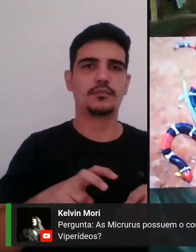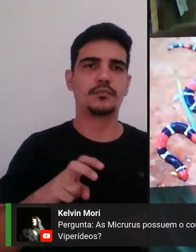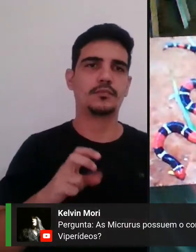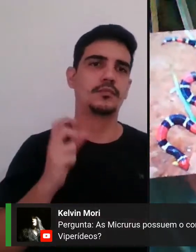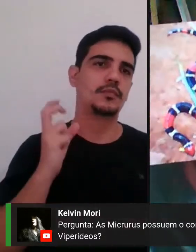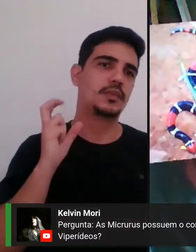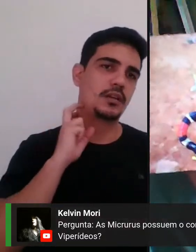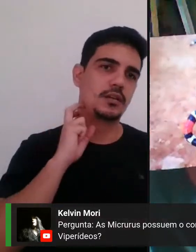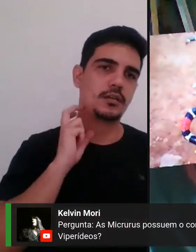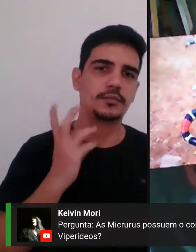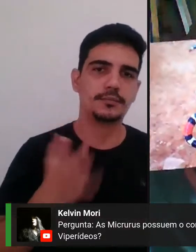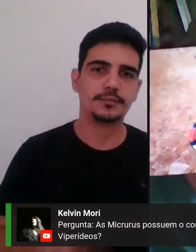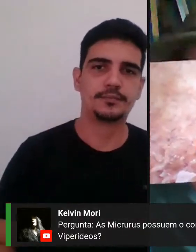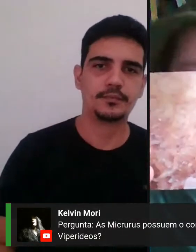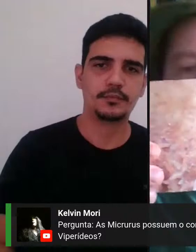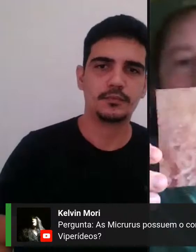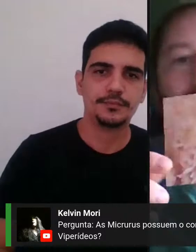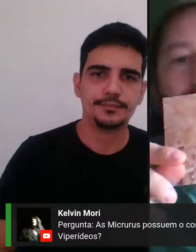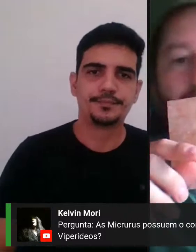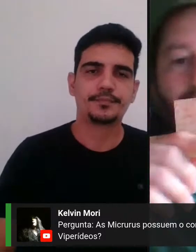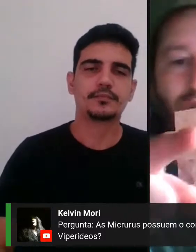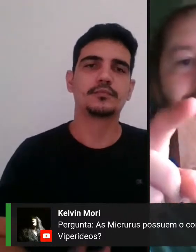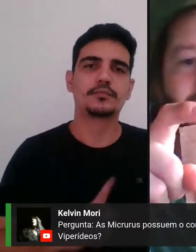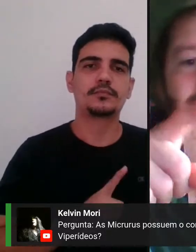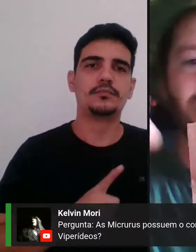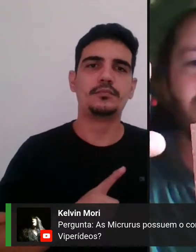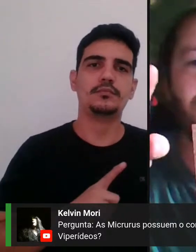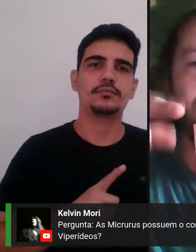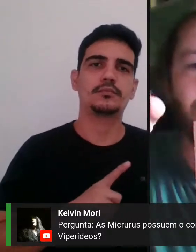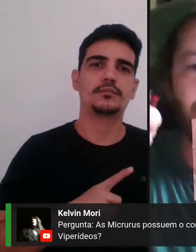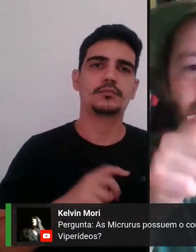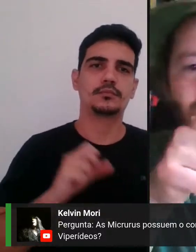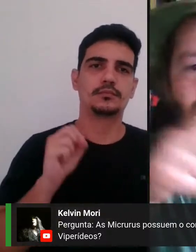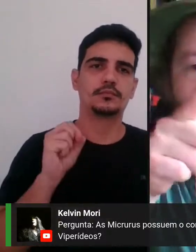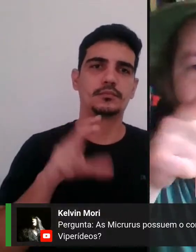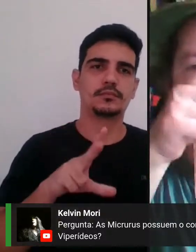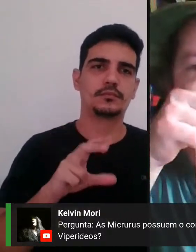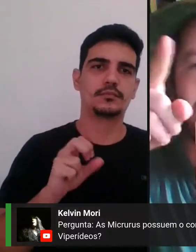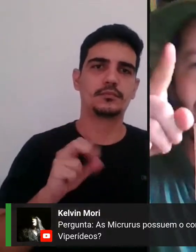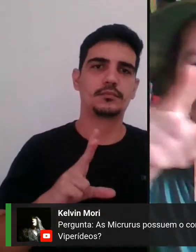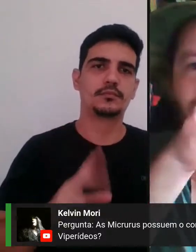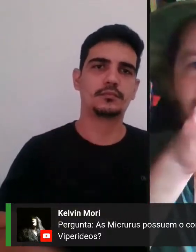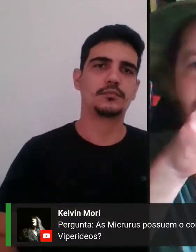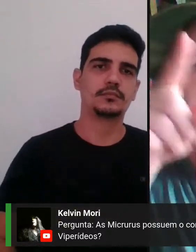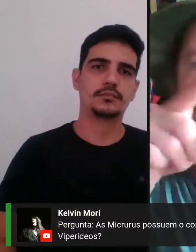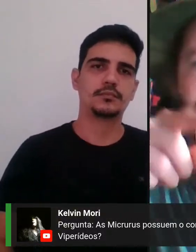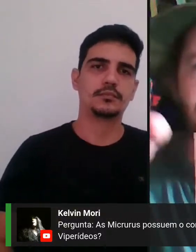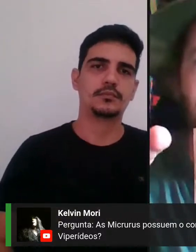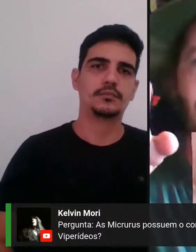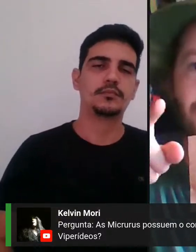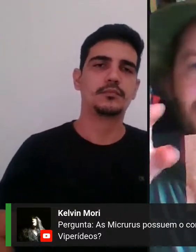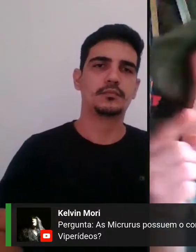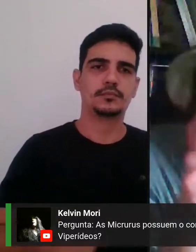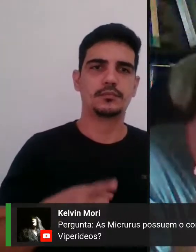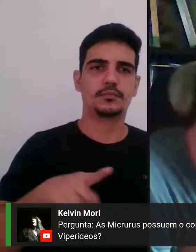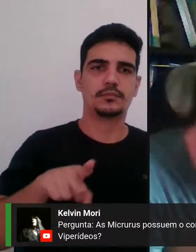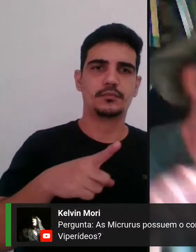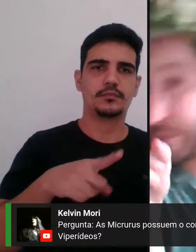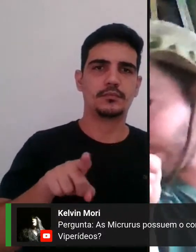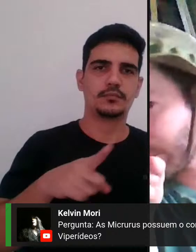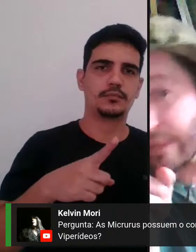micrurus surinamensis, ela tem um display de ficar fazendo assim, uns movimentos erráticos, né? Tenta fugir